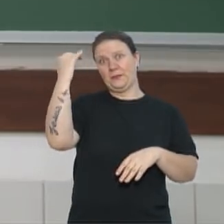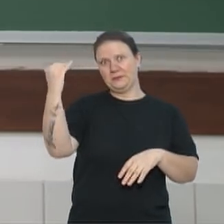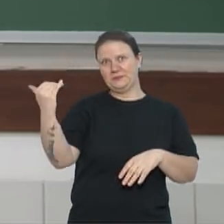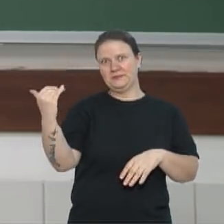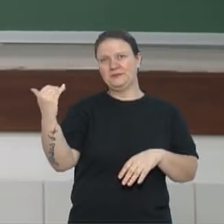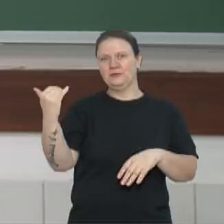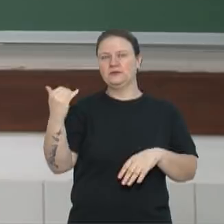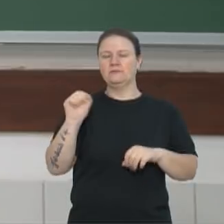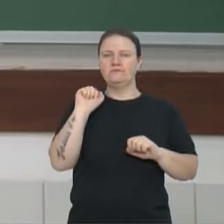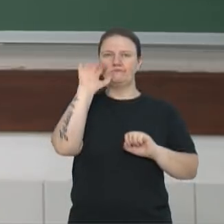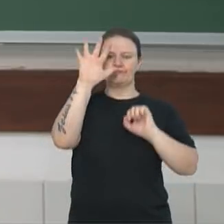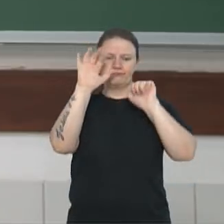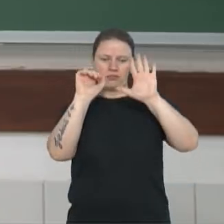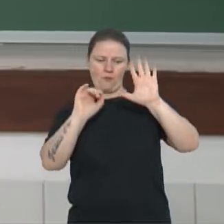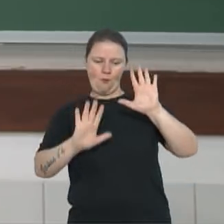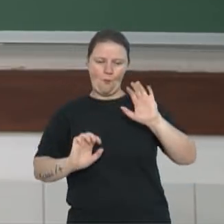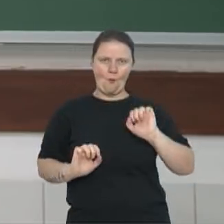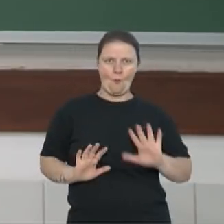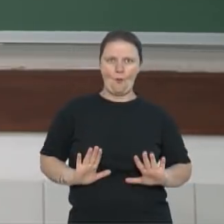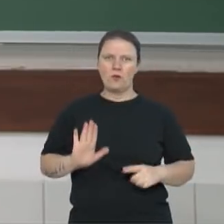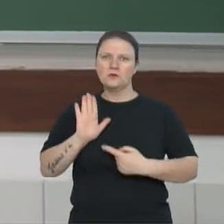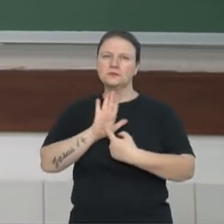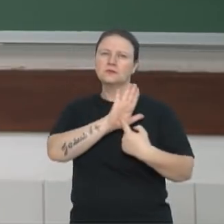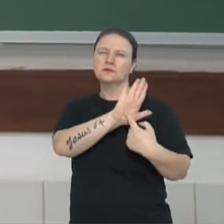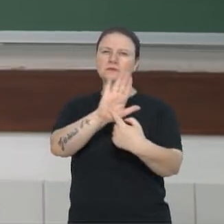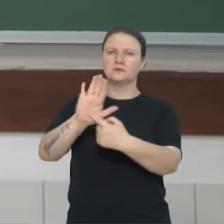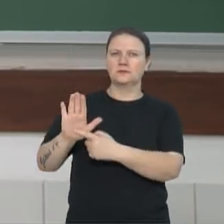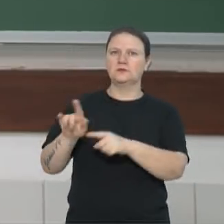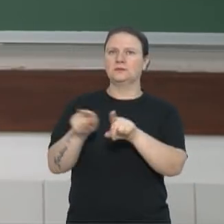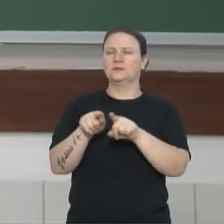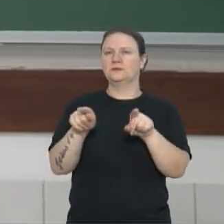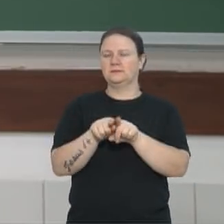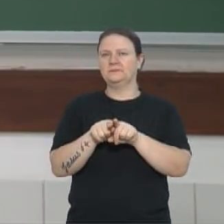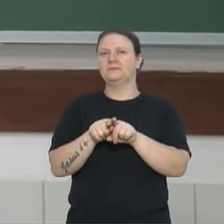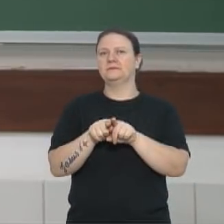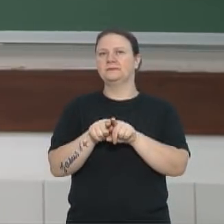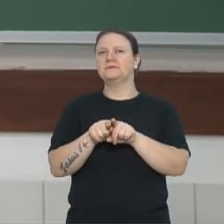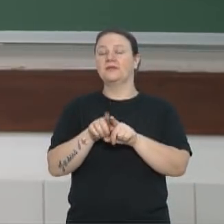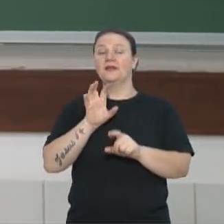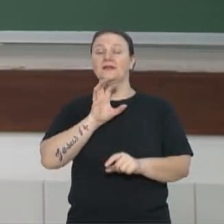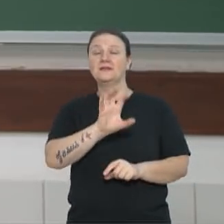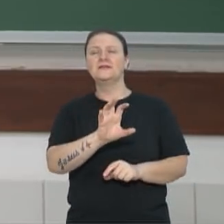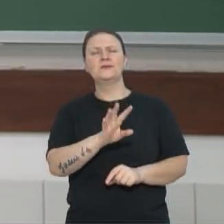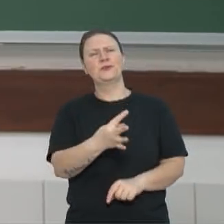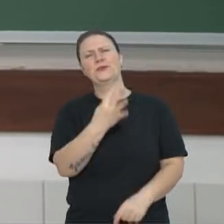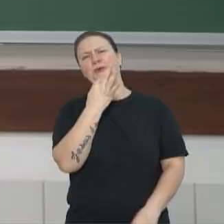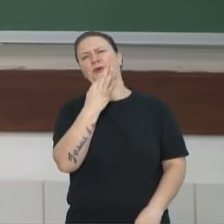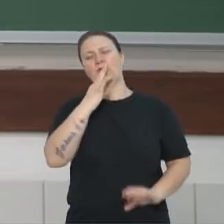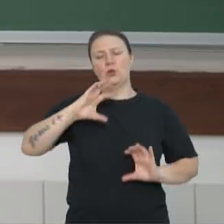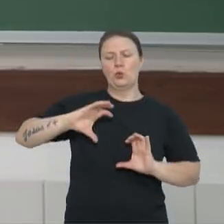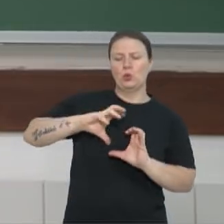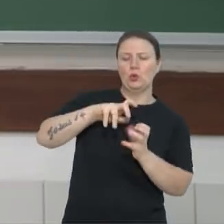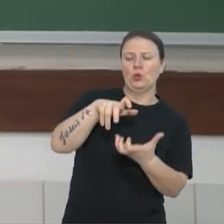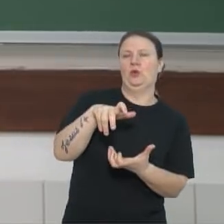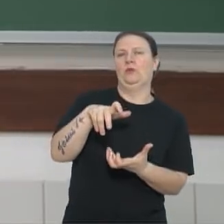da mímica, fazer um espetáculo de pantomima. E aí é assim que ele ficou conhecido no mundo